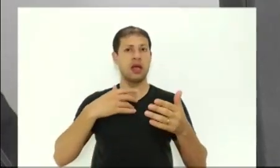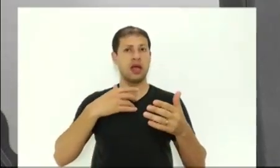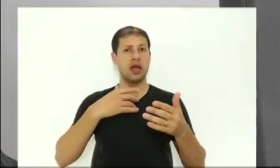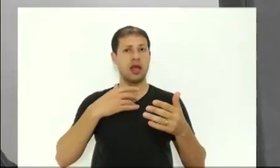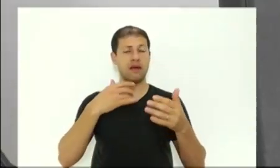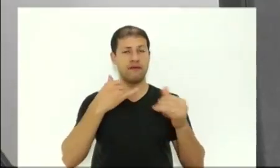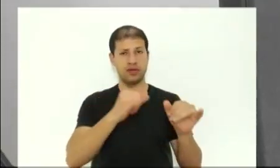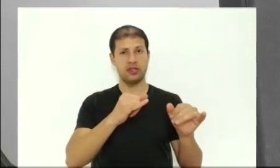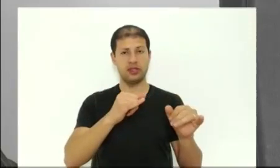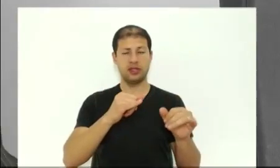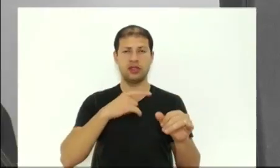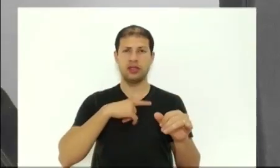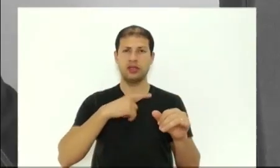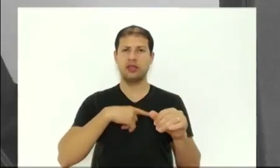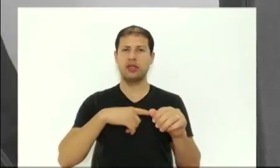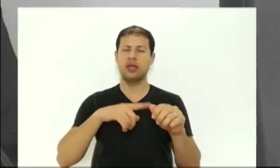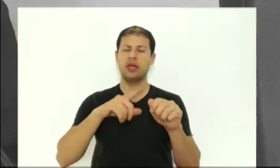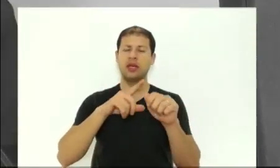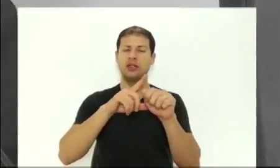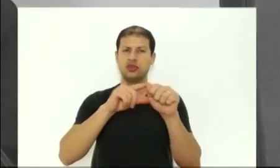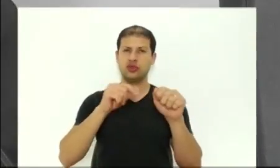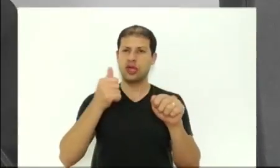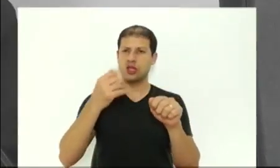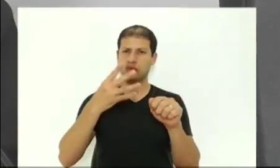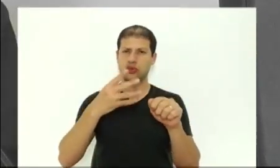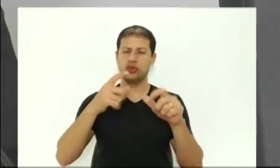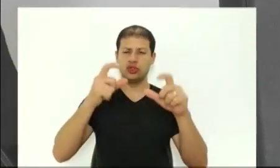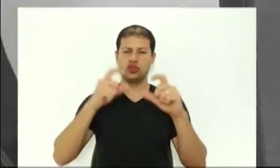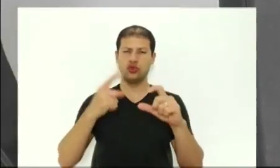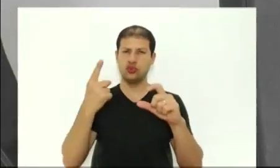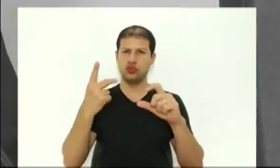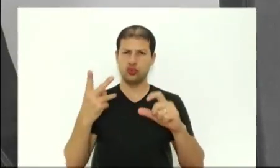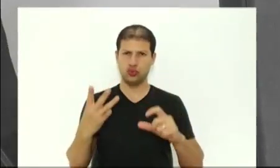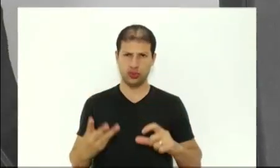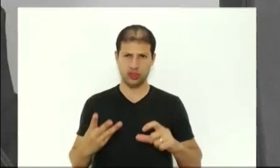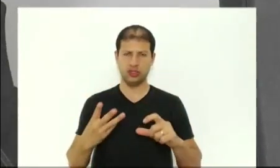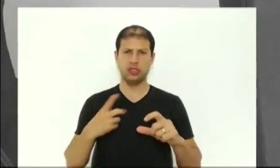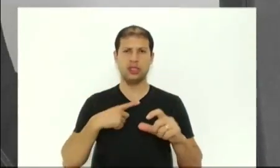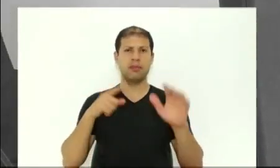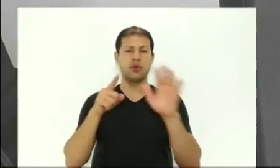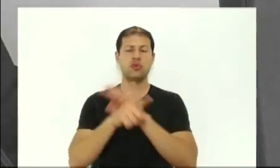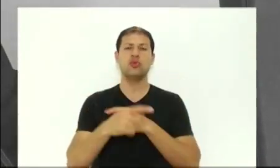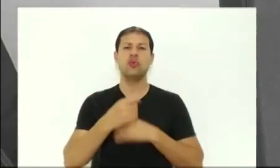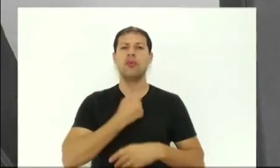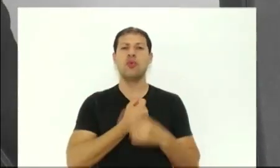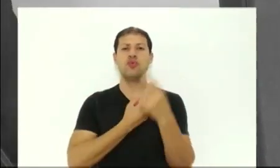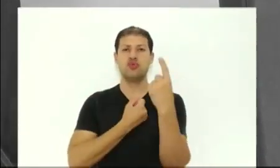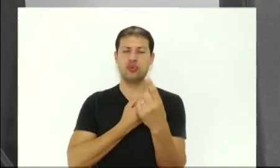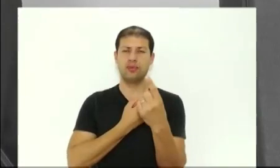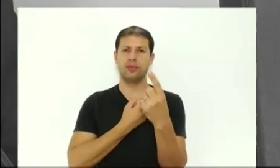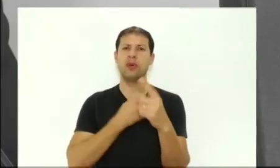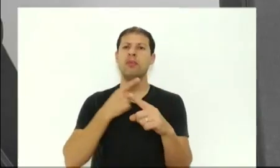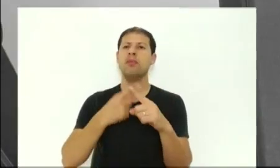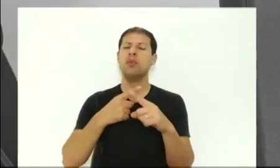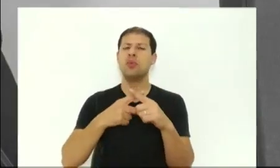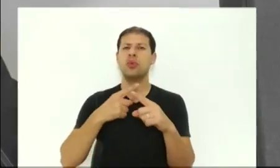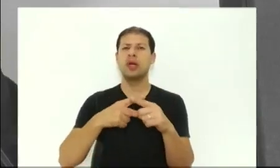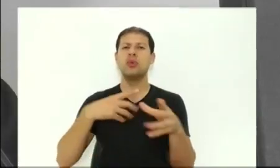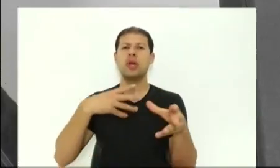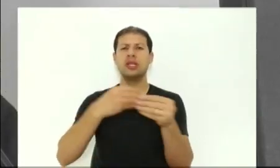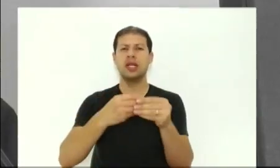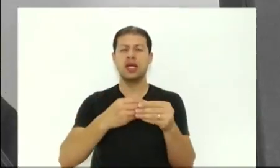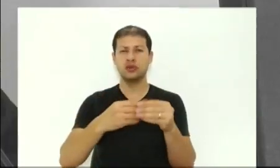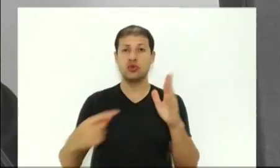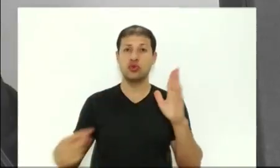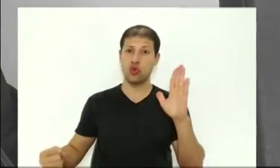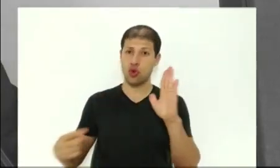1, 2 e 3, seguem as perguntas. Número 1. Por que no anexo de metas fiscais a renúncia